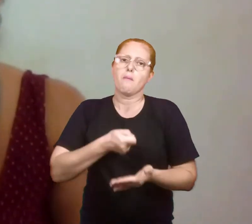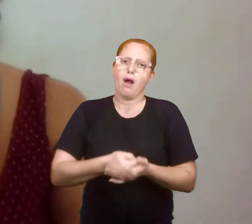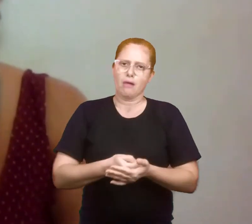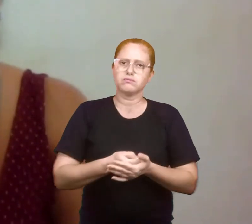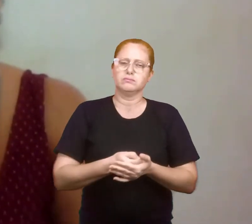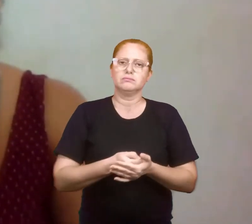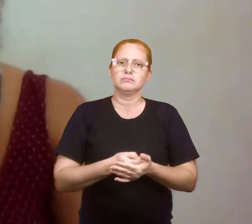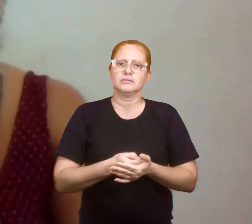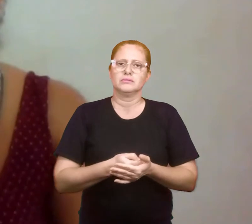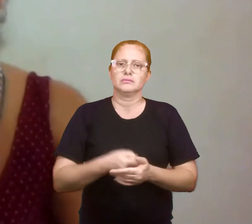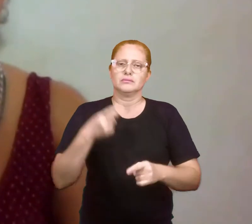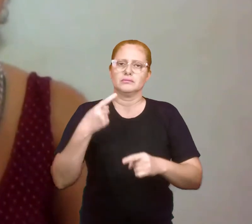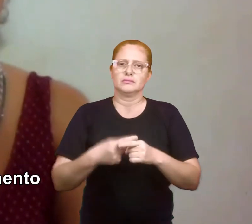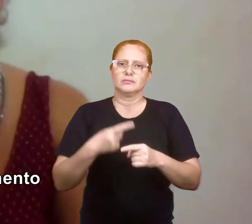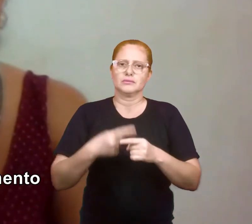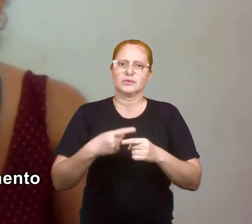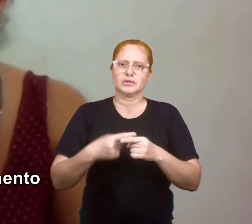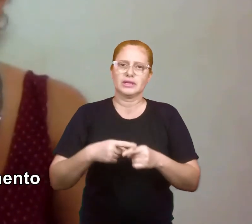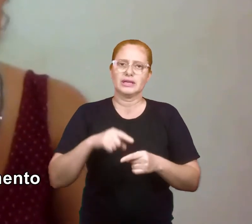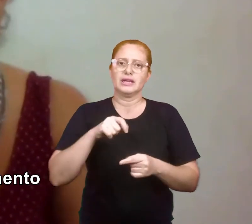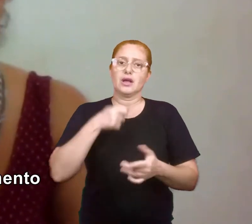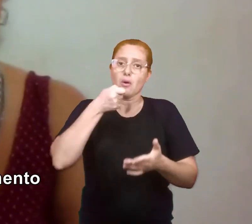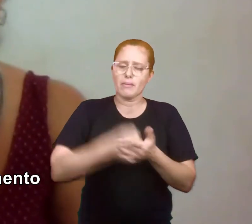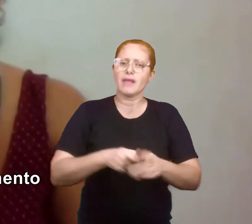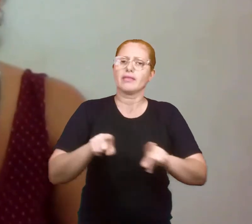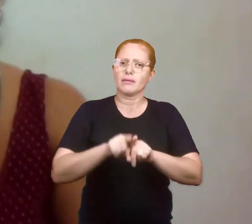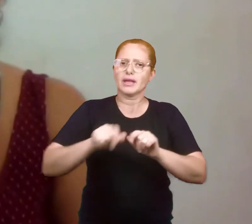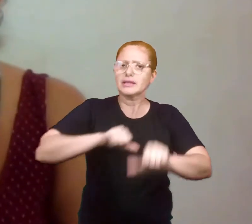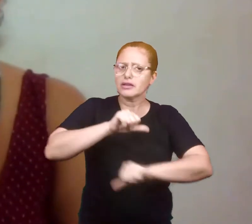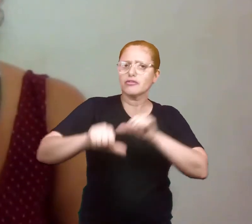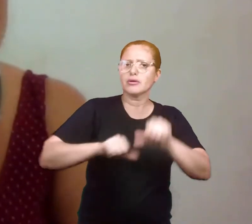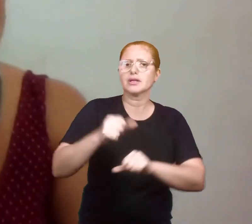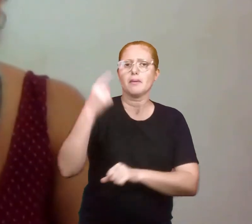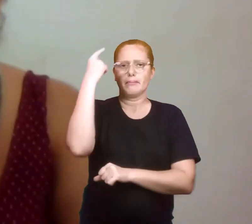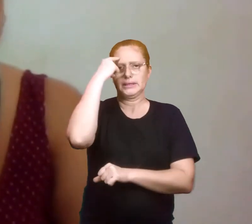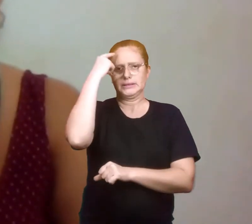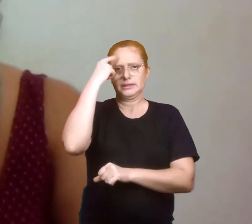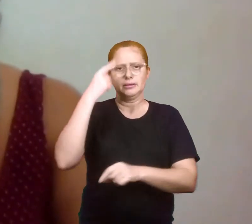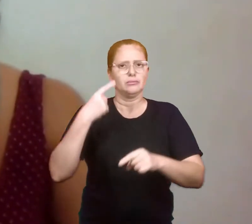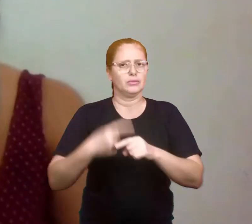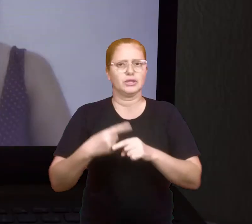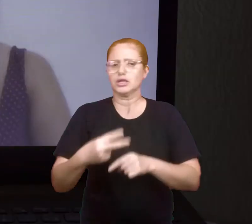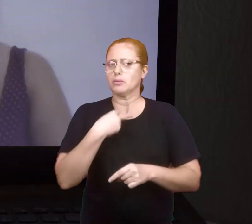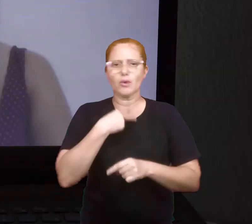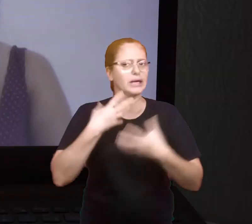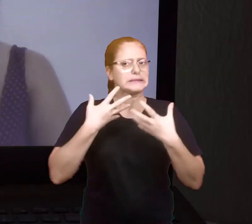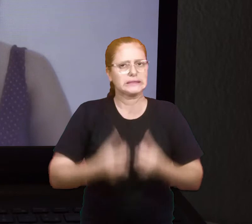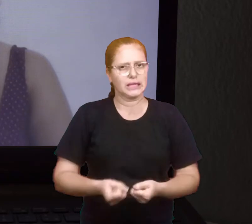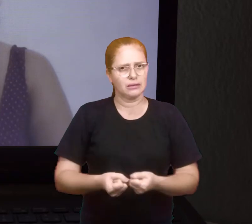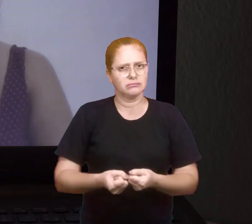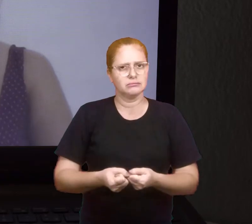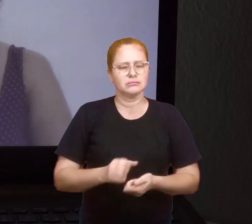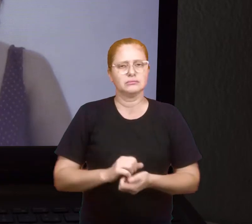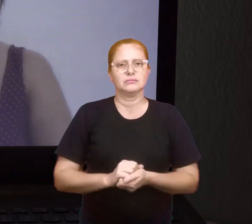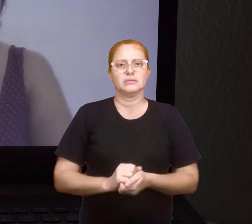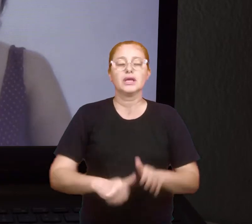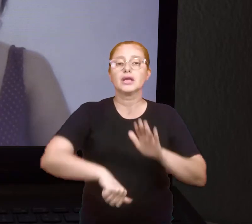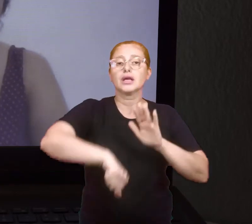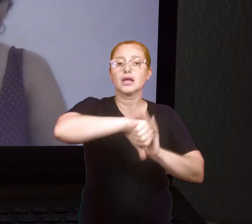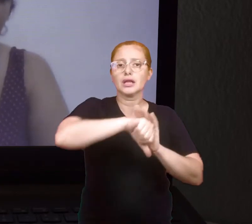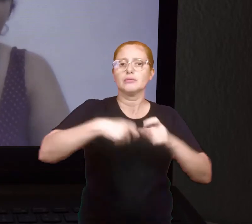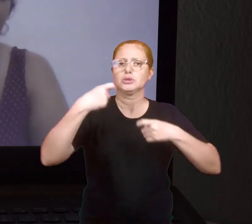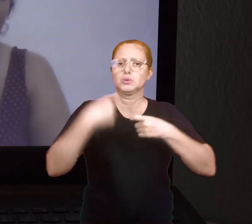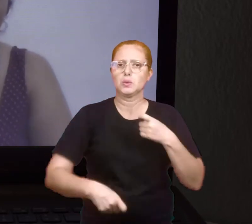cobrança disso faz parte também de uma transformação de um pensamento, onde essas coisas não são mais aceitas. Usa blusa cavada e colar prateado. O crime de